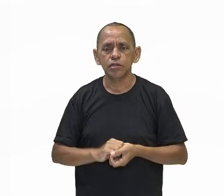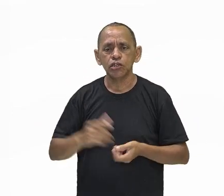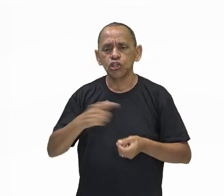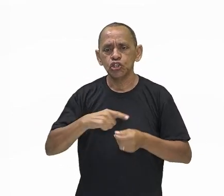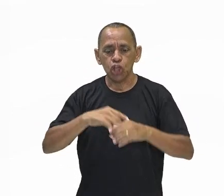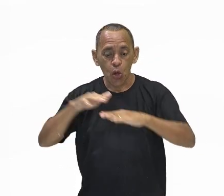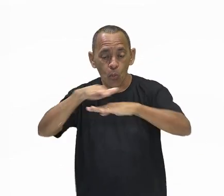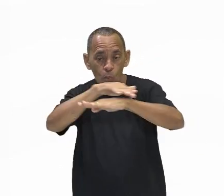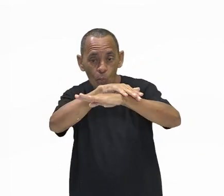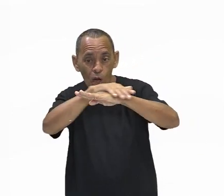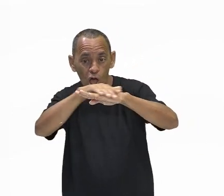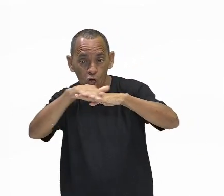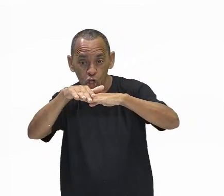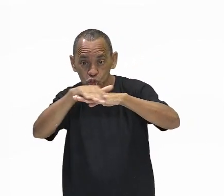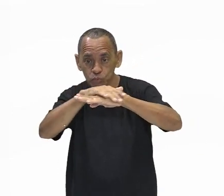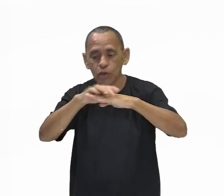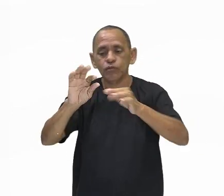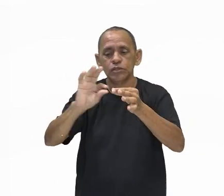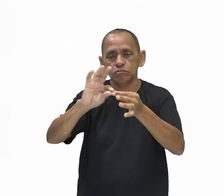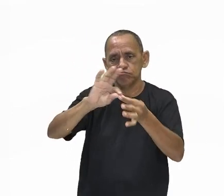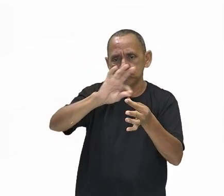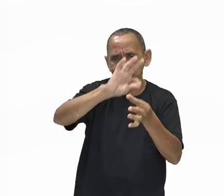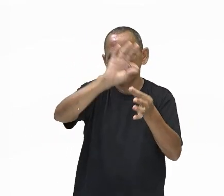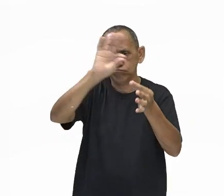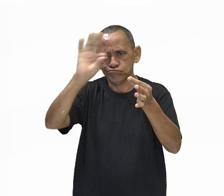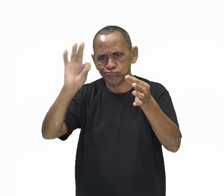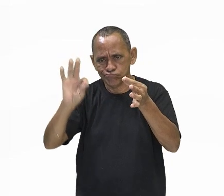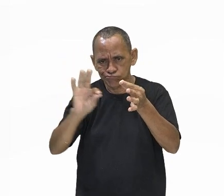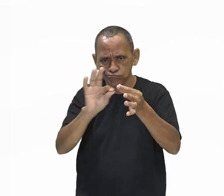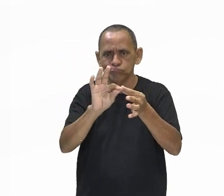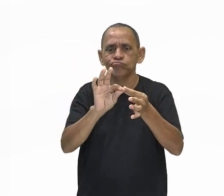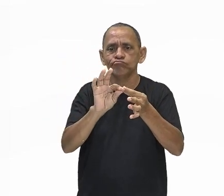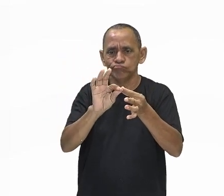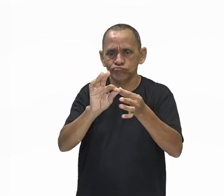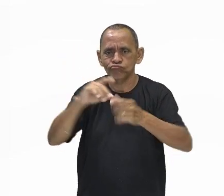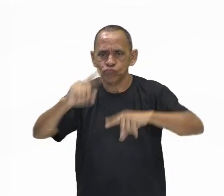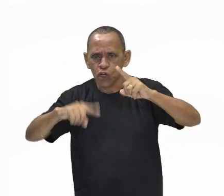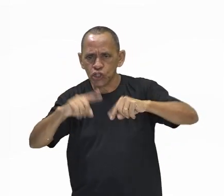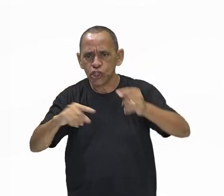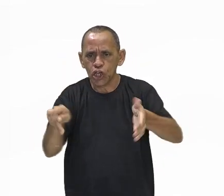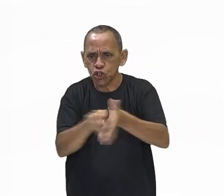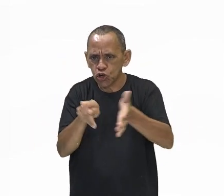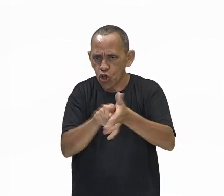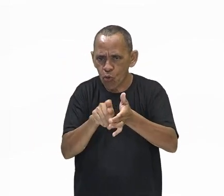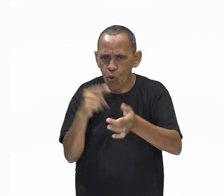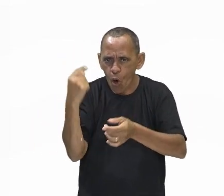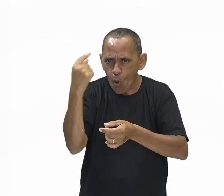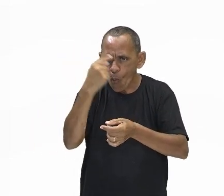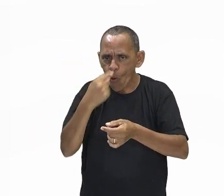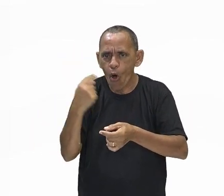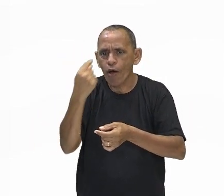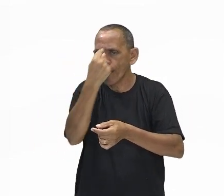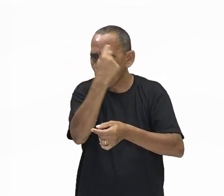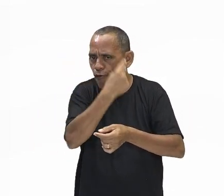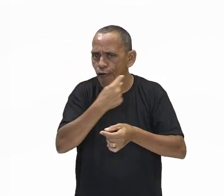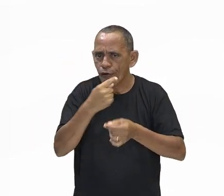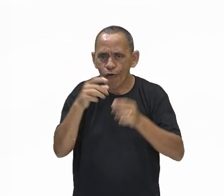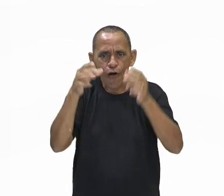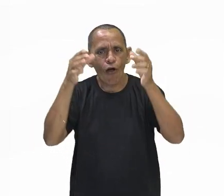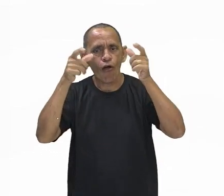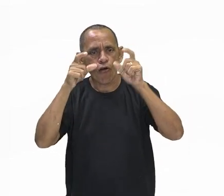as lentes que nós vamos estudar agora. Então veja só, são dispositivos ópticos que funcionam por refração da